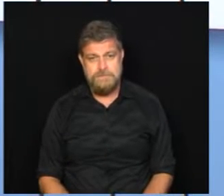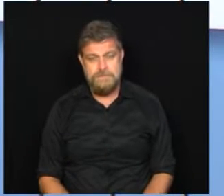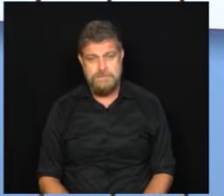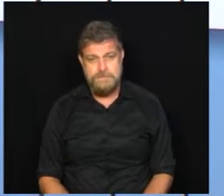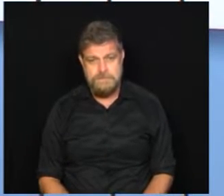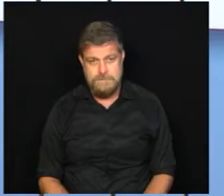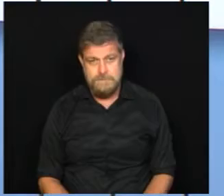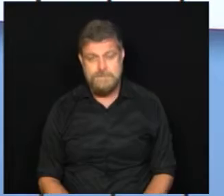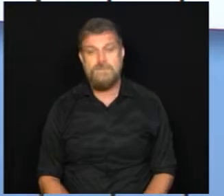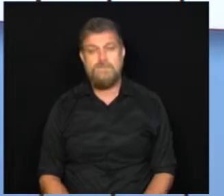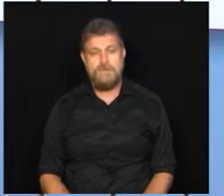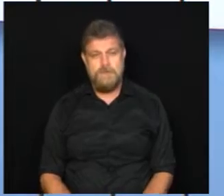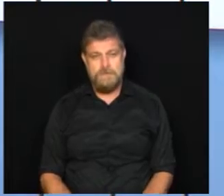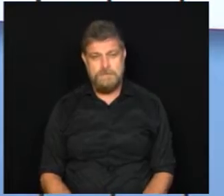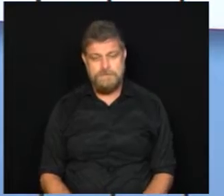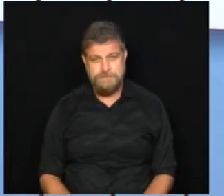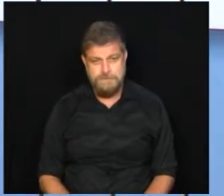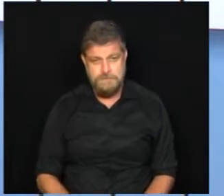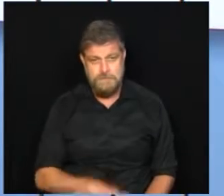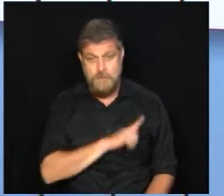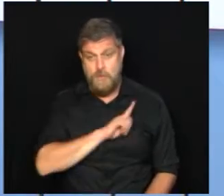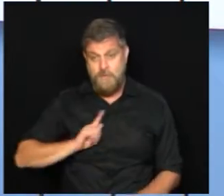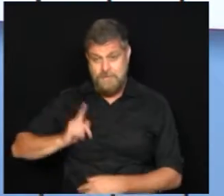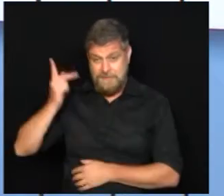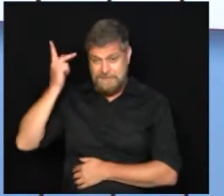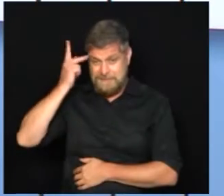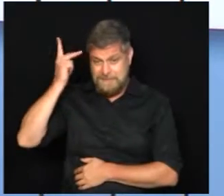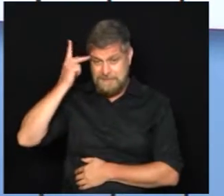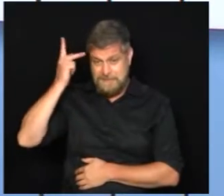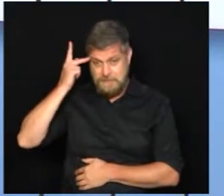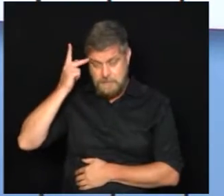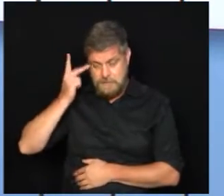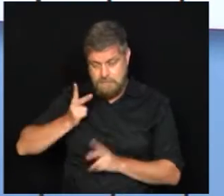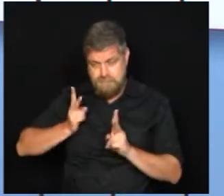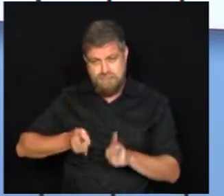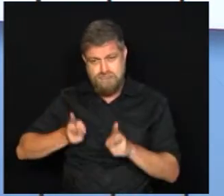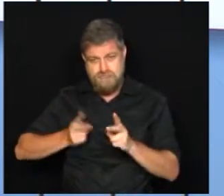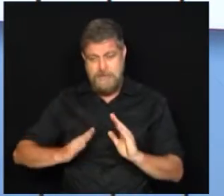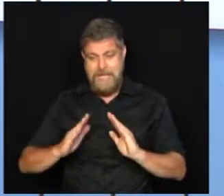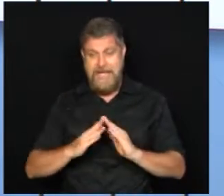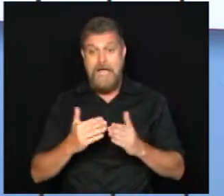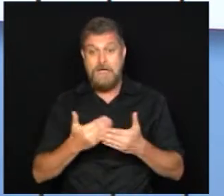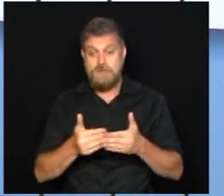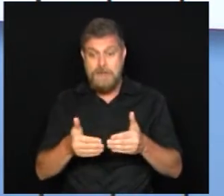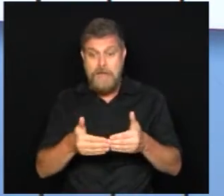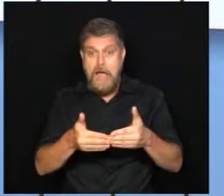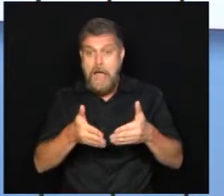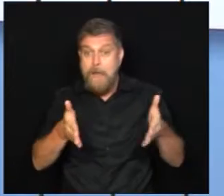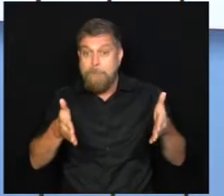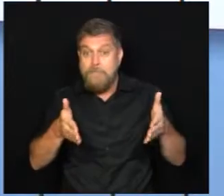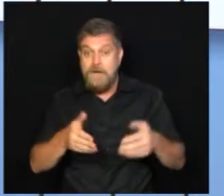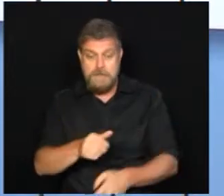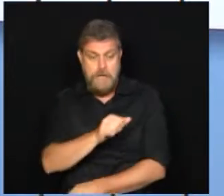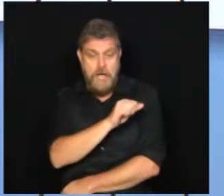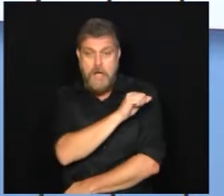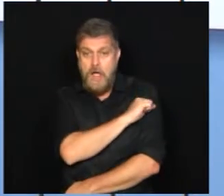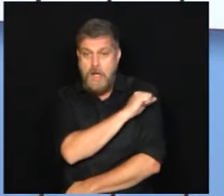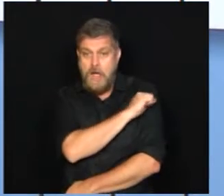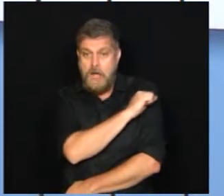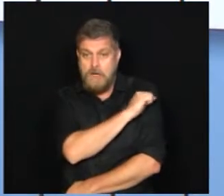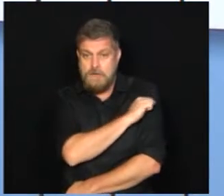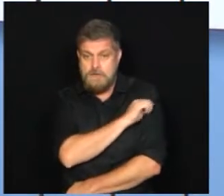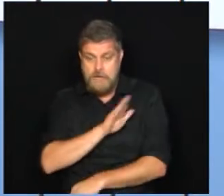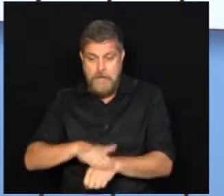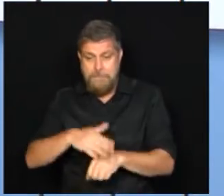e da medida o governo decidiu manter as escolas abertas para estudantes que mais